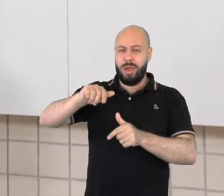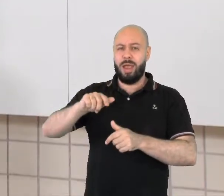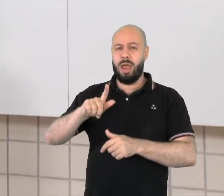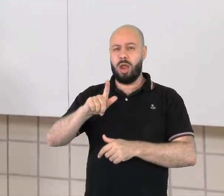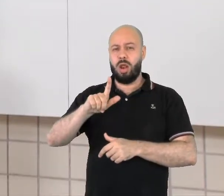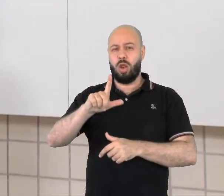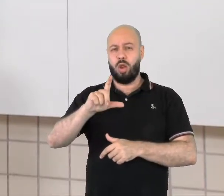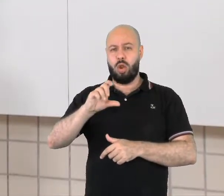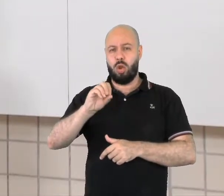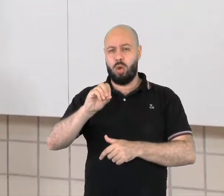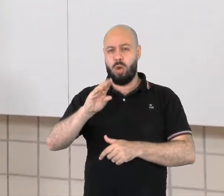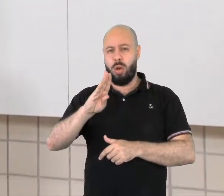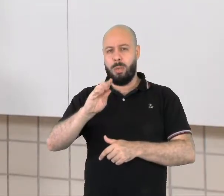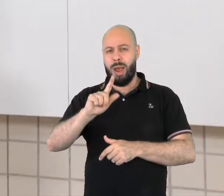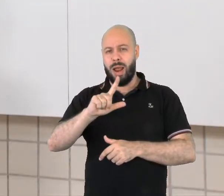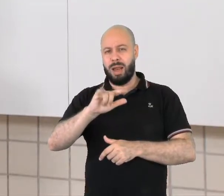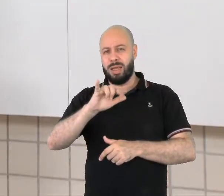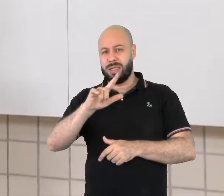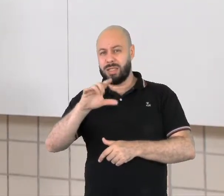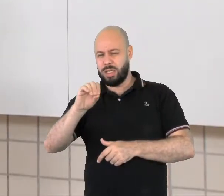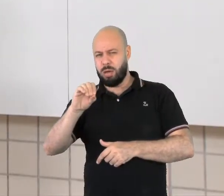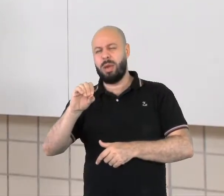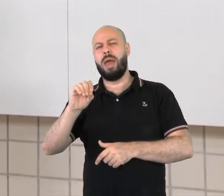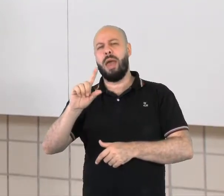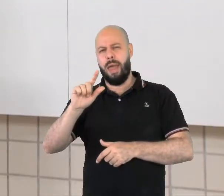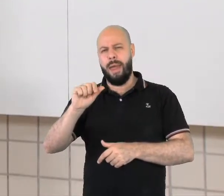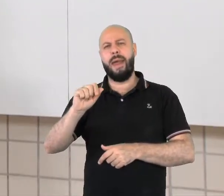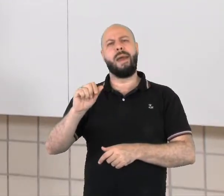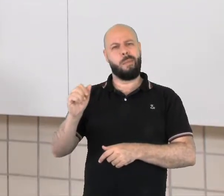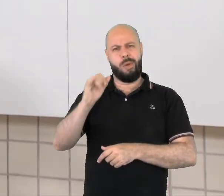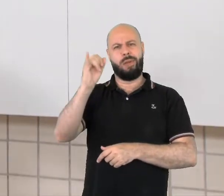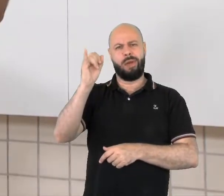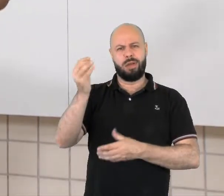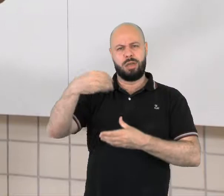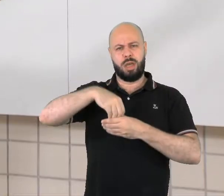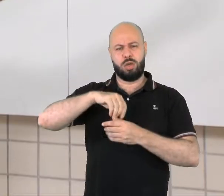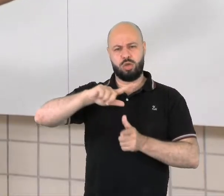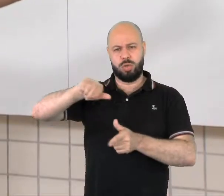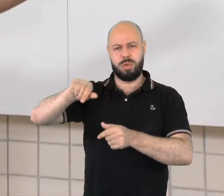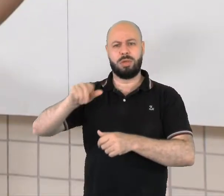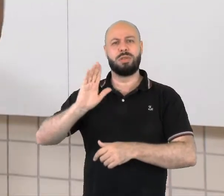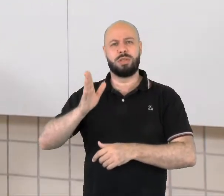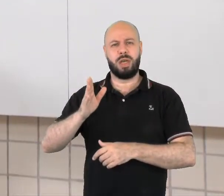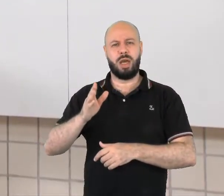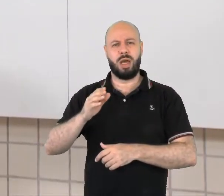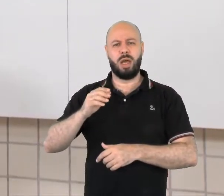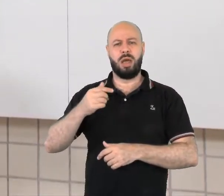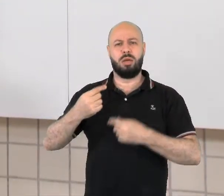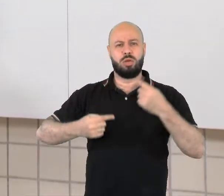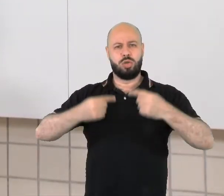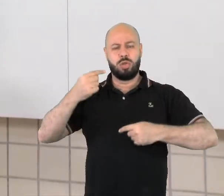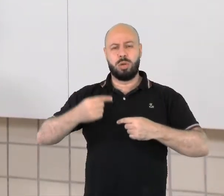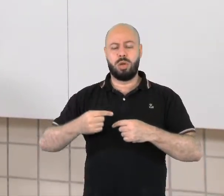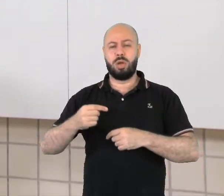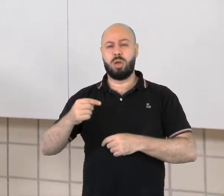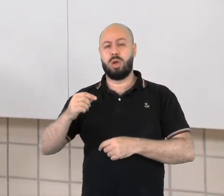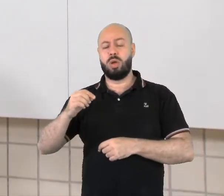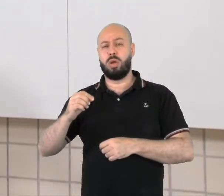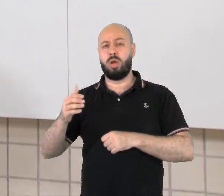tema muito importante. Inclusive, nós estávamos discutindo